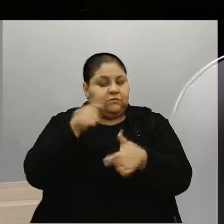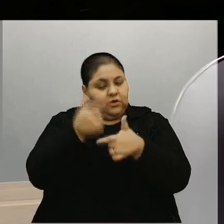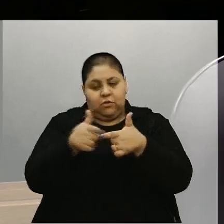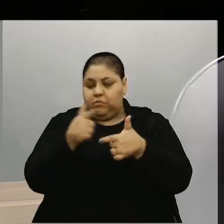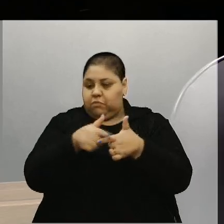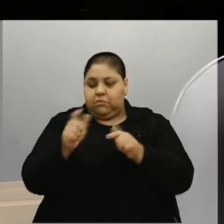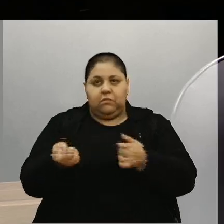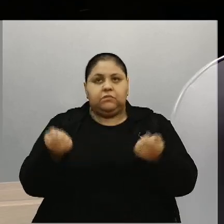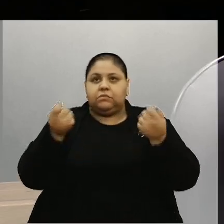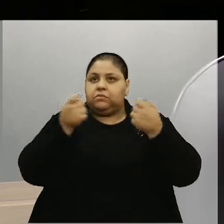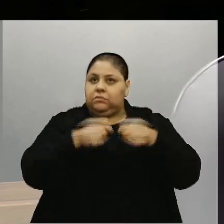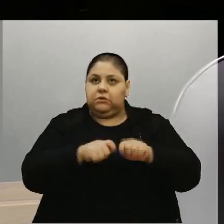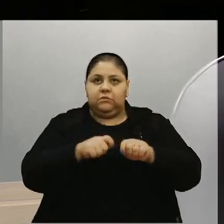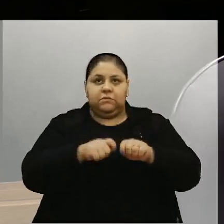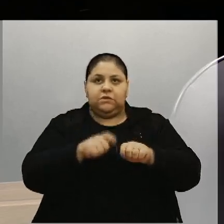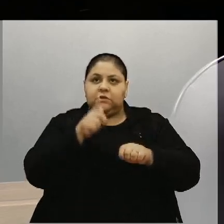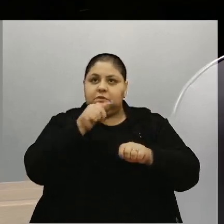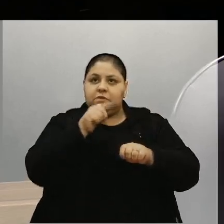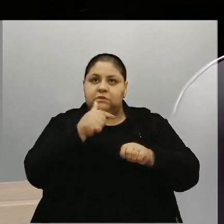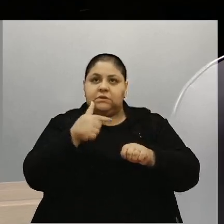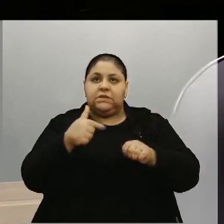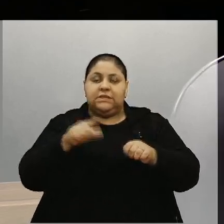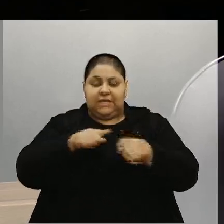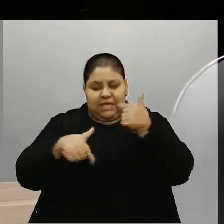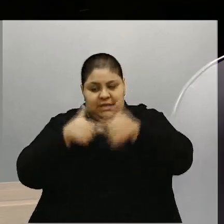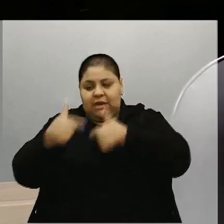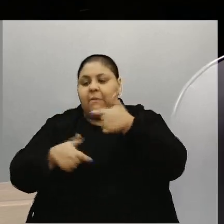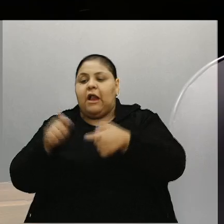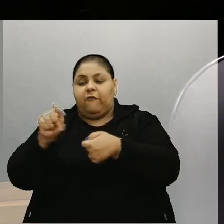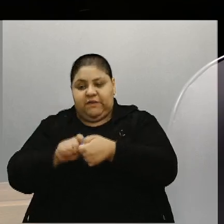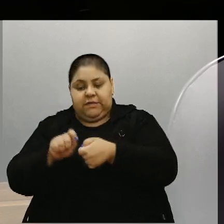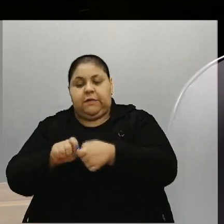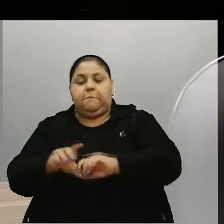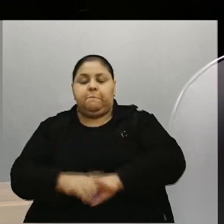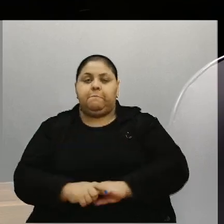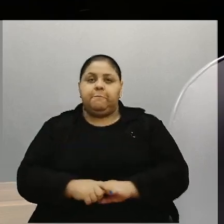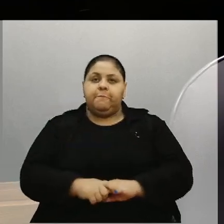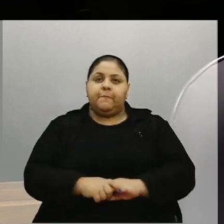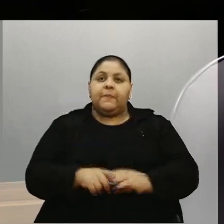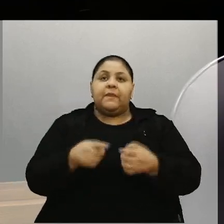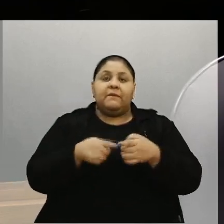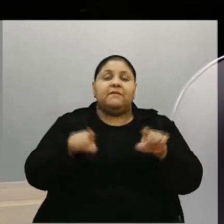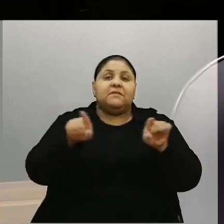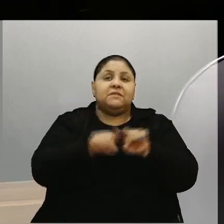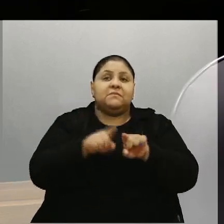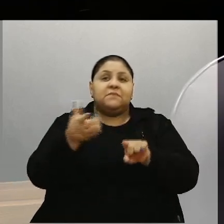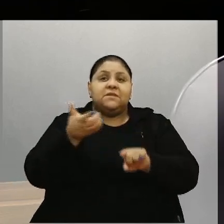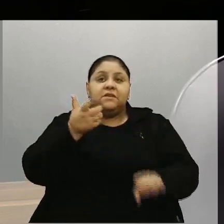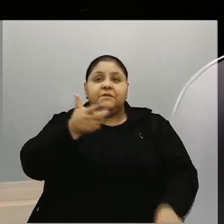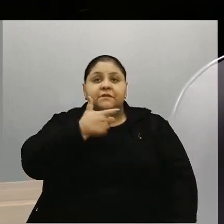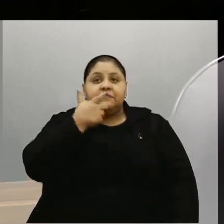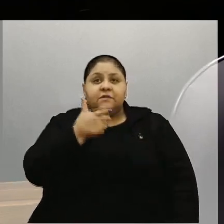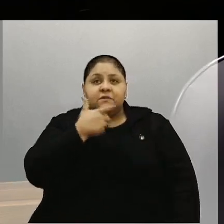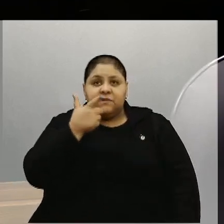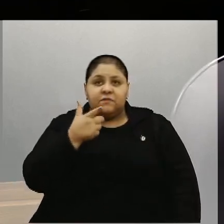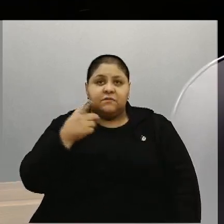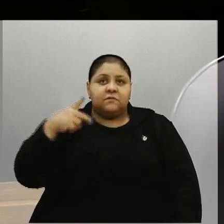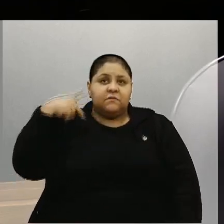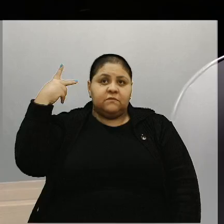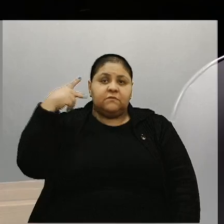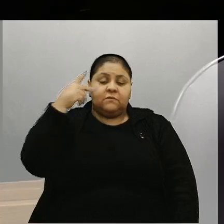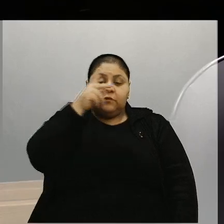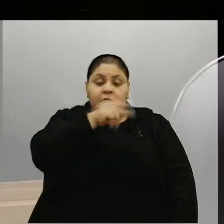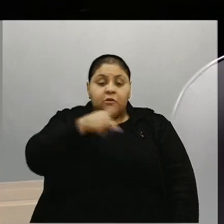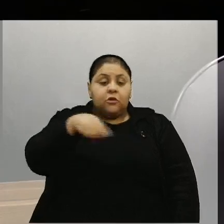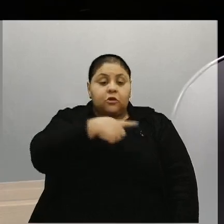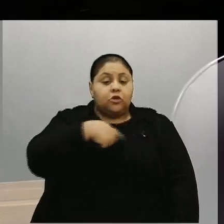não precisa ir para a água, mas tem muito trabalho para ser feito. Mas também eu quero dizer, vereador Zanquim,